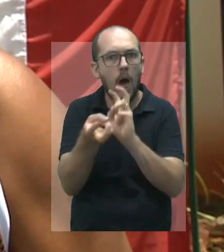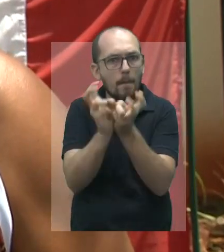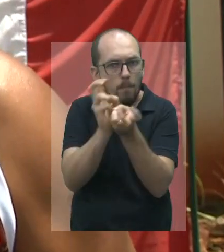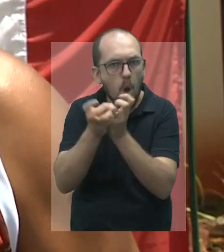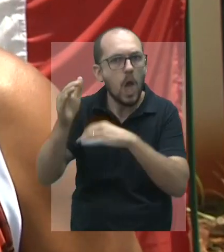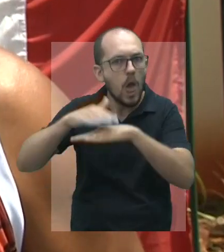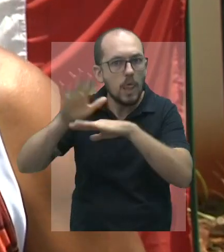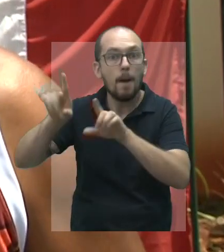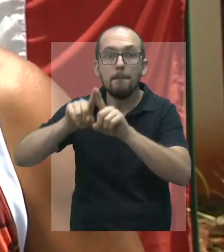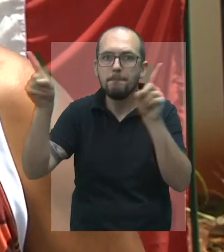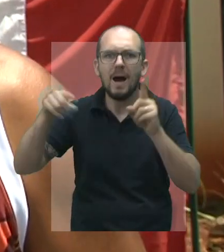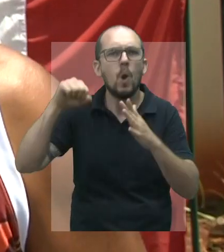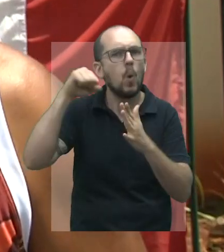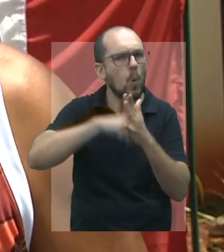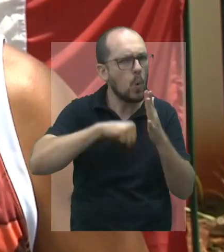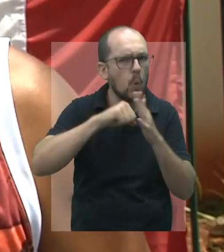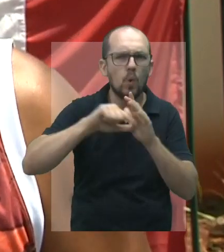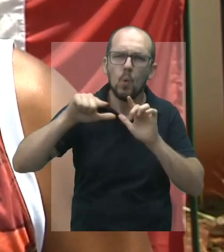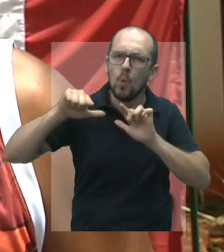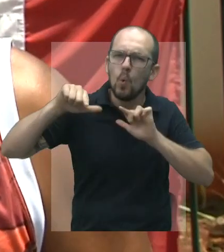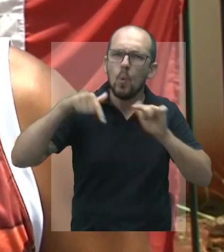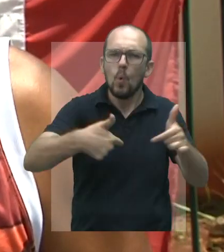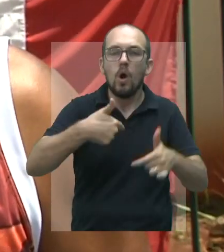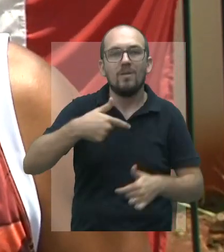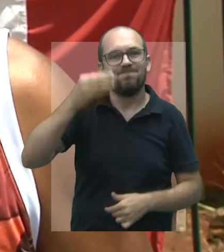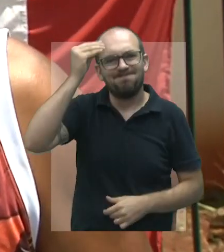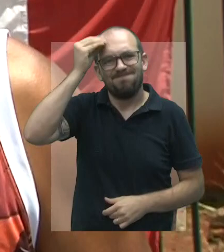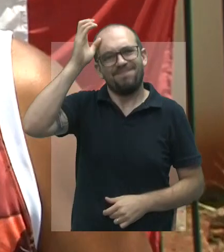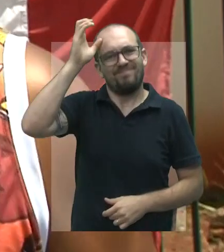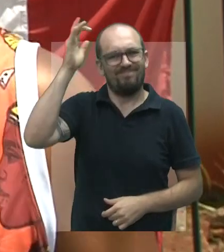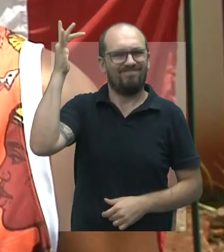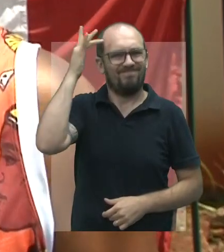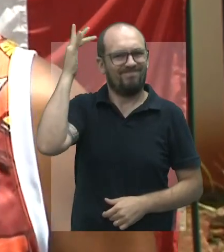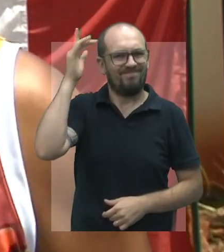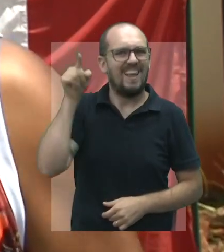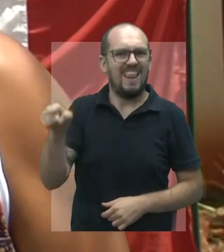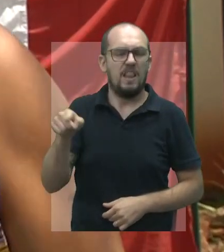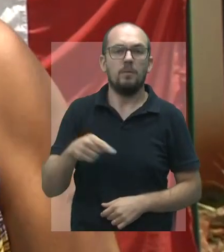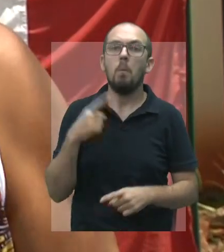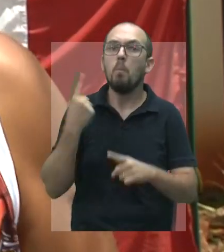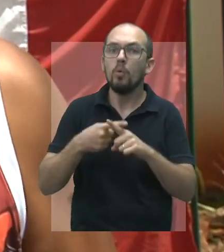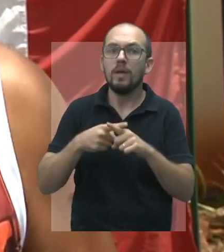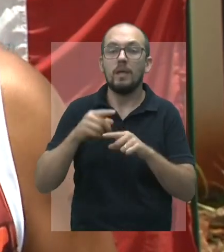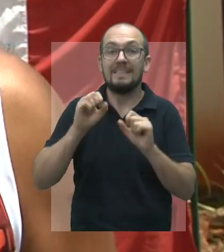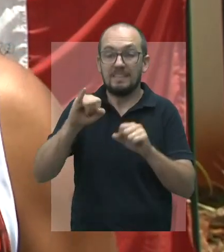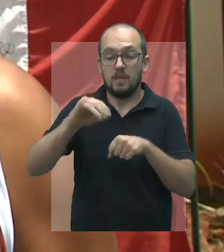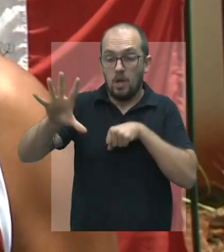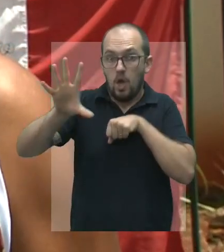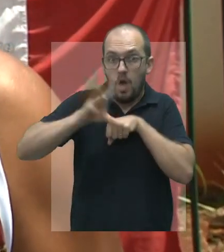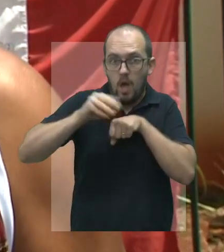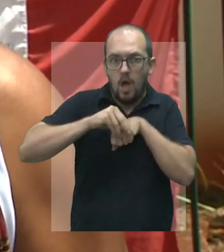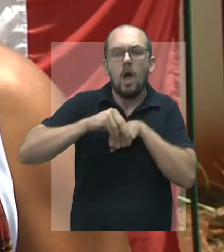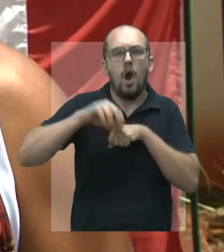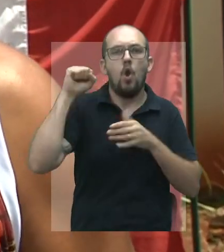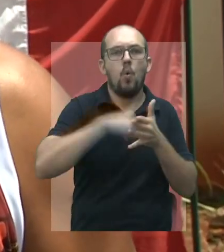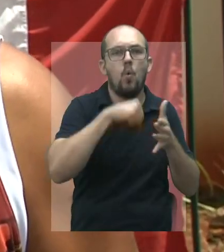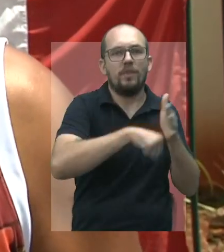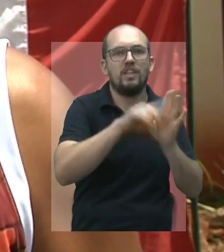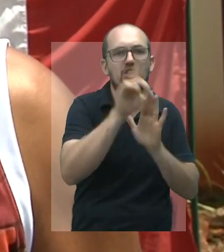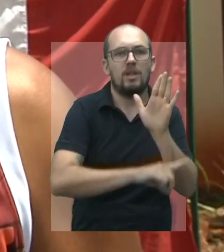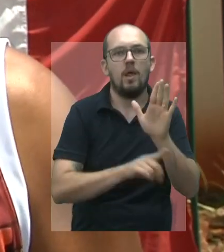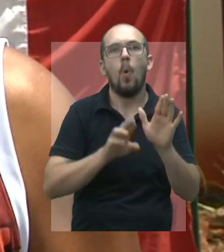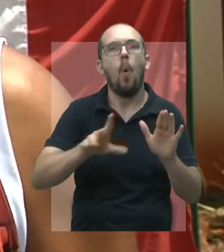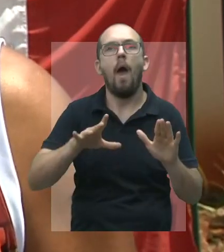dizemos hoje, que só através cada vez mais do conhecimento você também vai lutar pelo seu direito, Você não